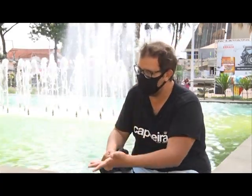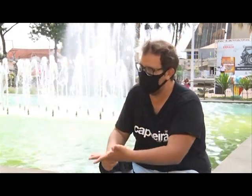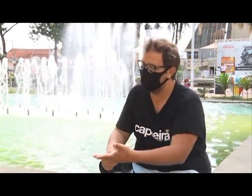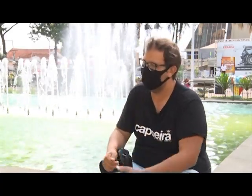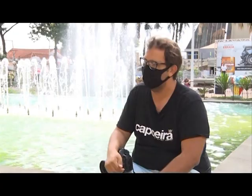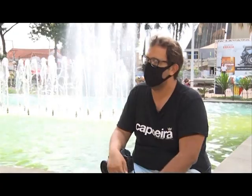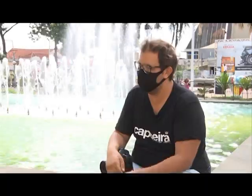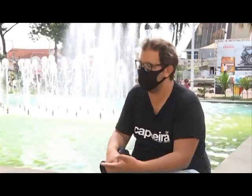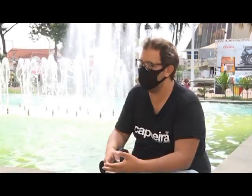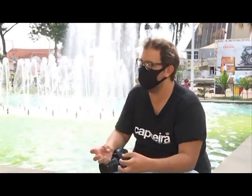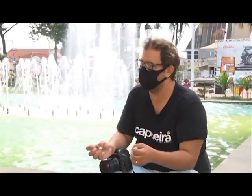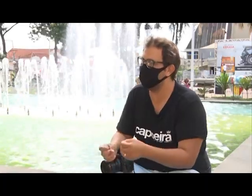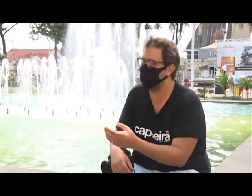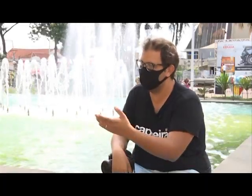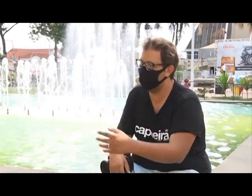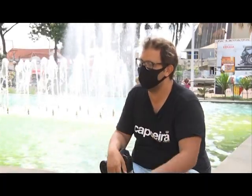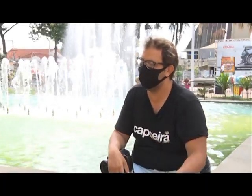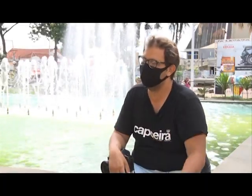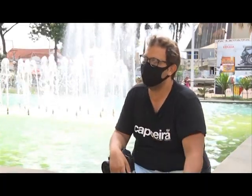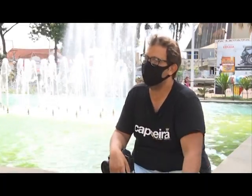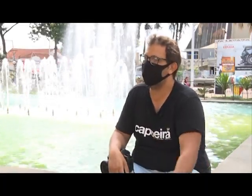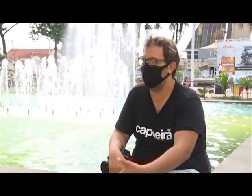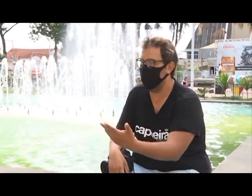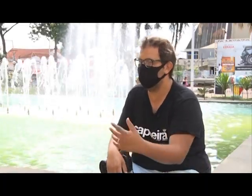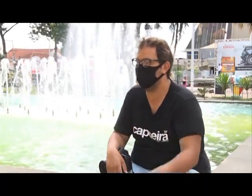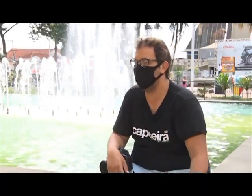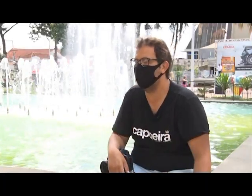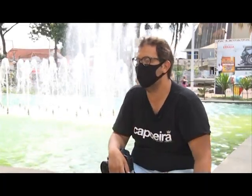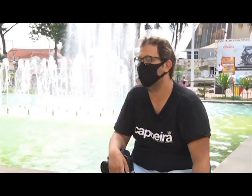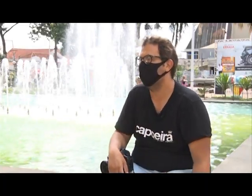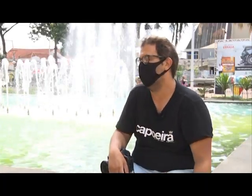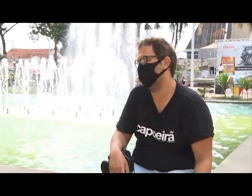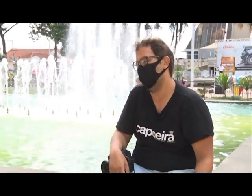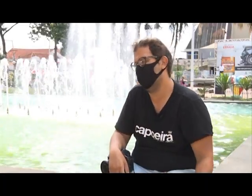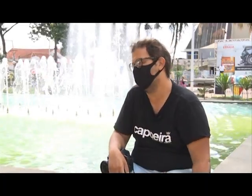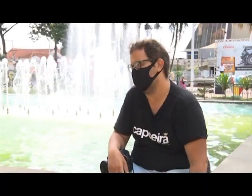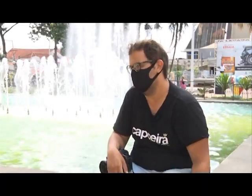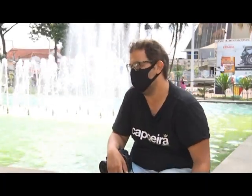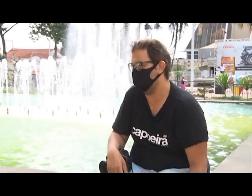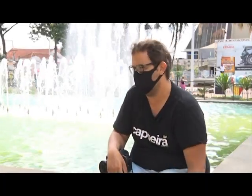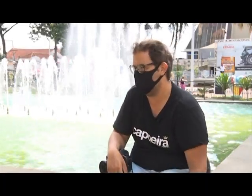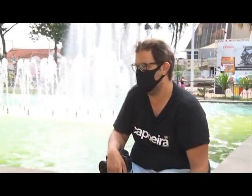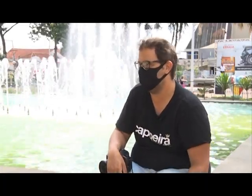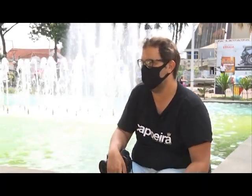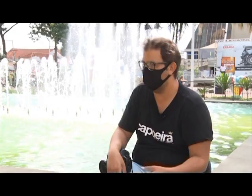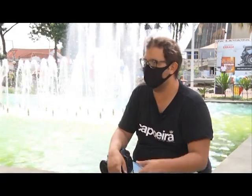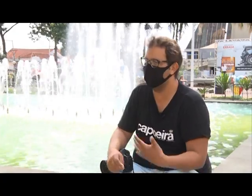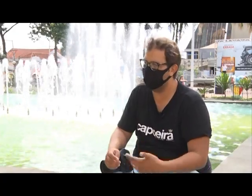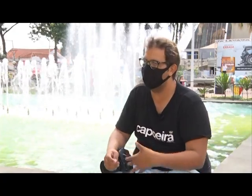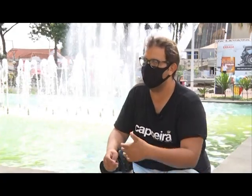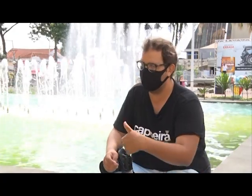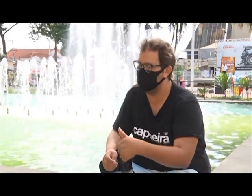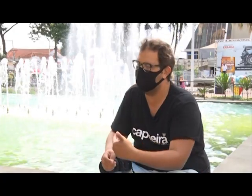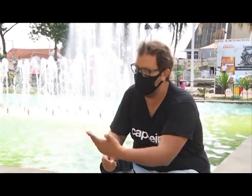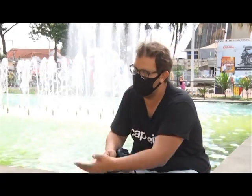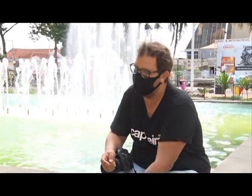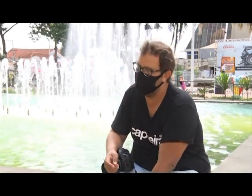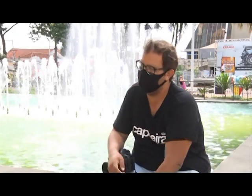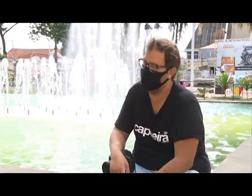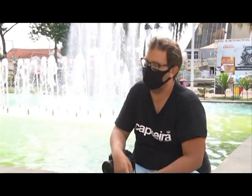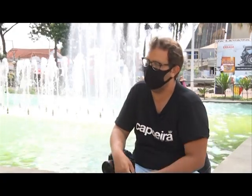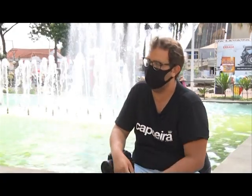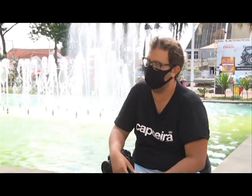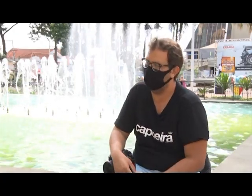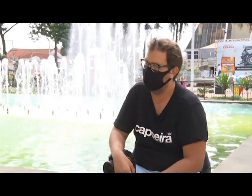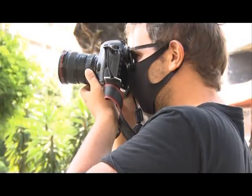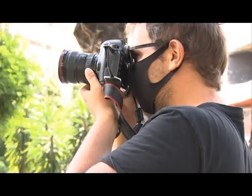tomar vacina. Fiz essa foto dos dois se beijando, foi a capa do jornal. Cara, valeu muito a pena, vale a pena saber que iremos